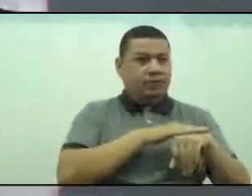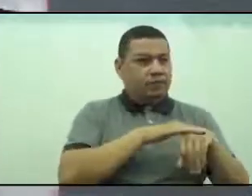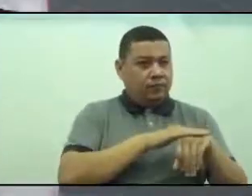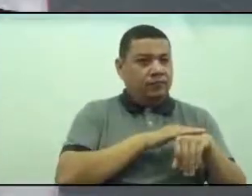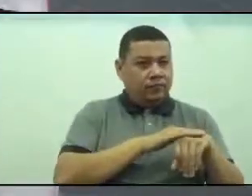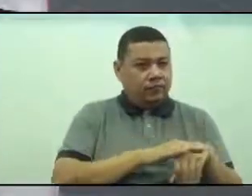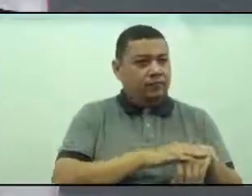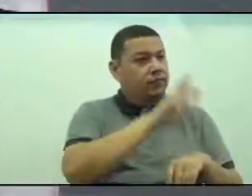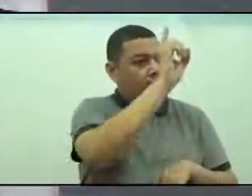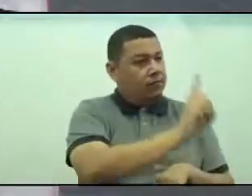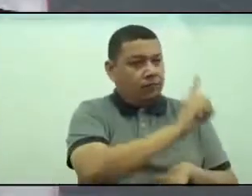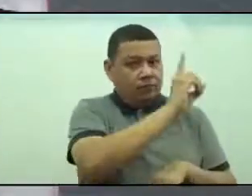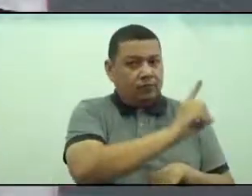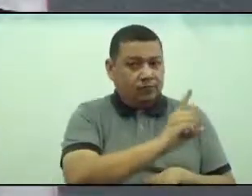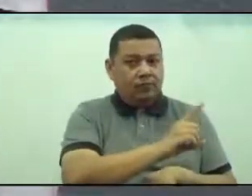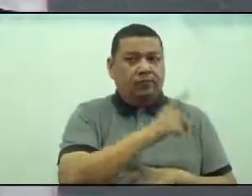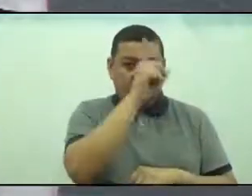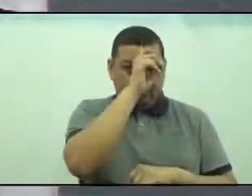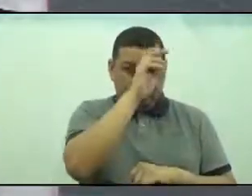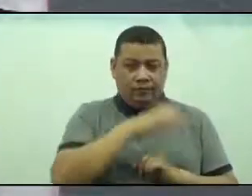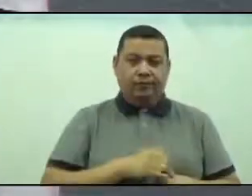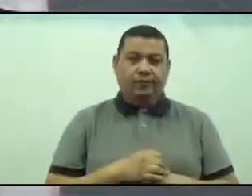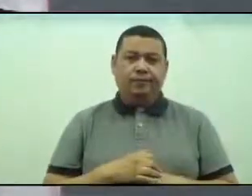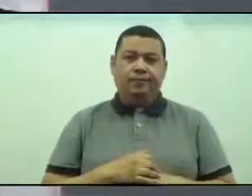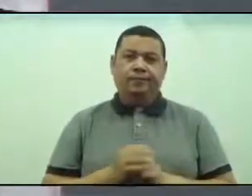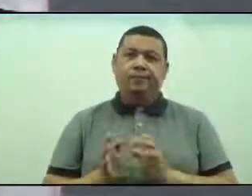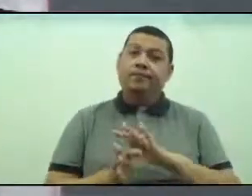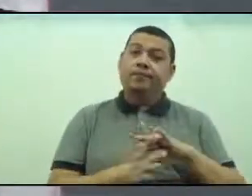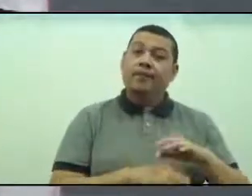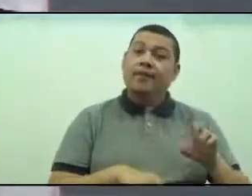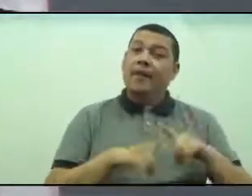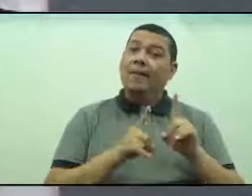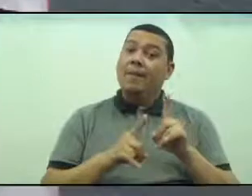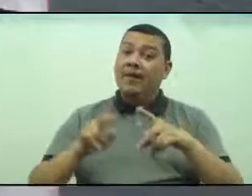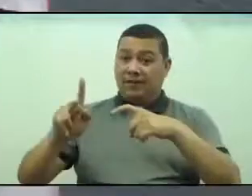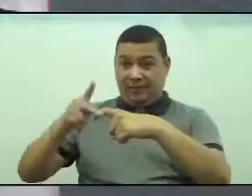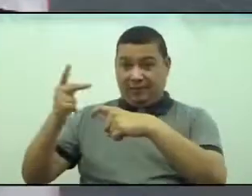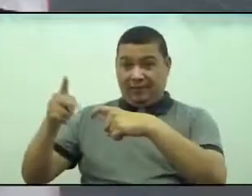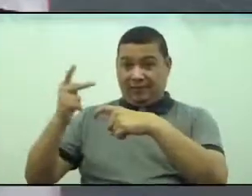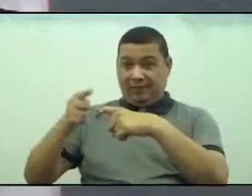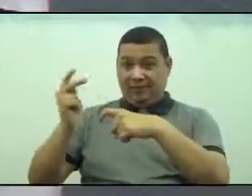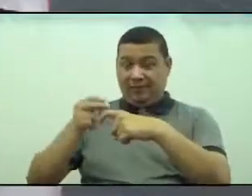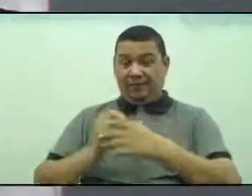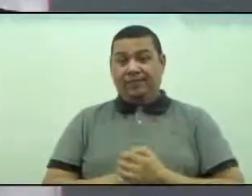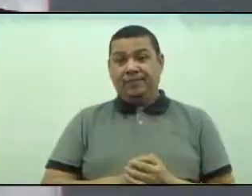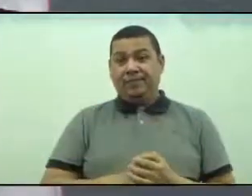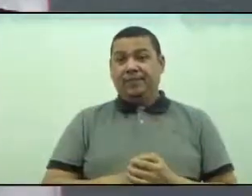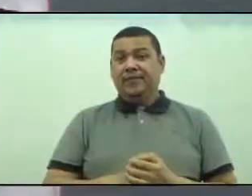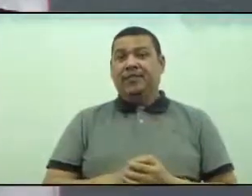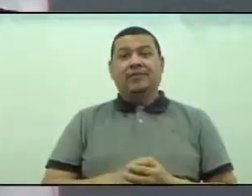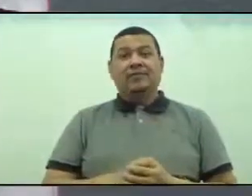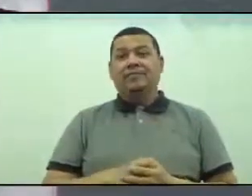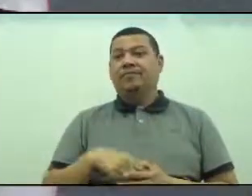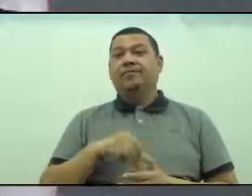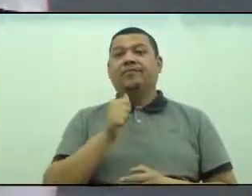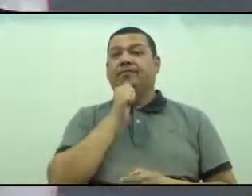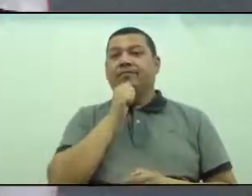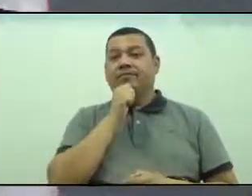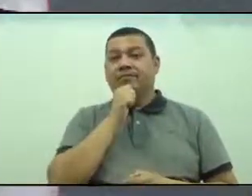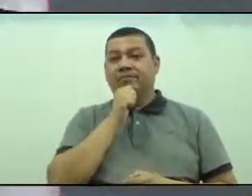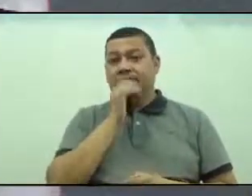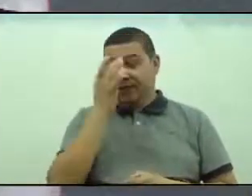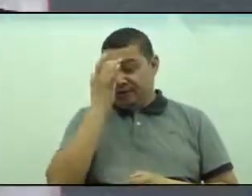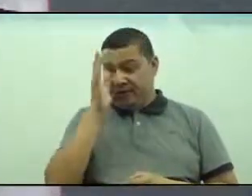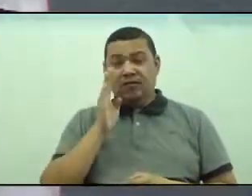coisas já estão sendo resolvidas. O euro me deixa um pouco entristecido, porque nós não temos essa facilidade de poder olhar